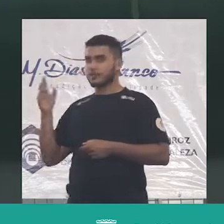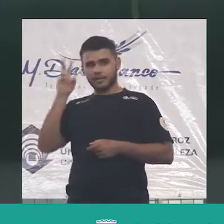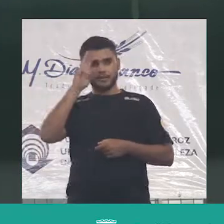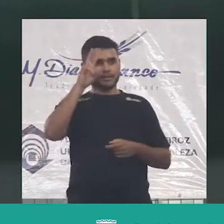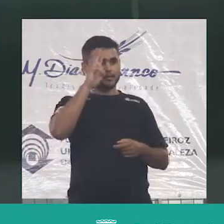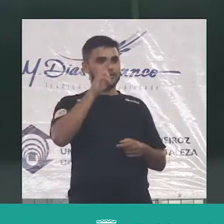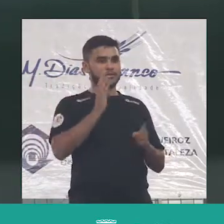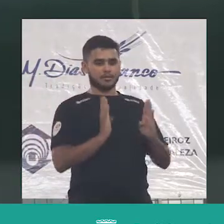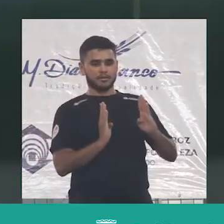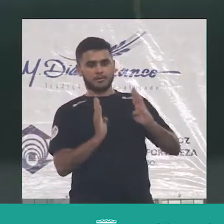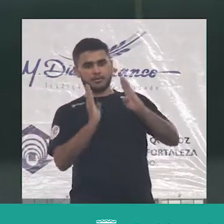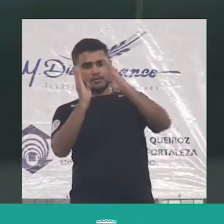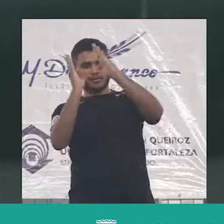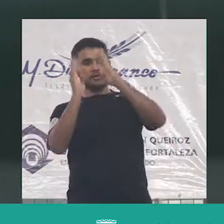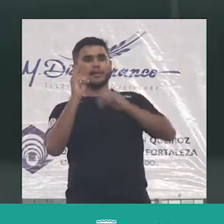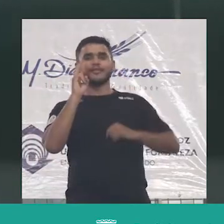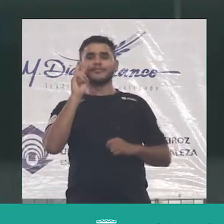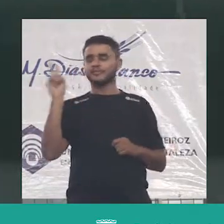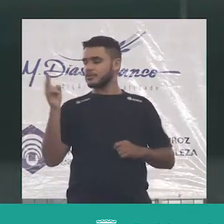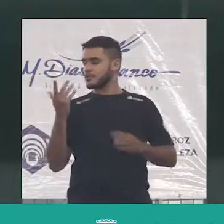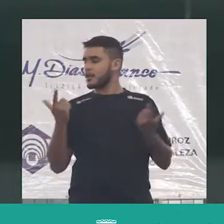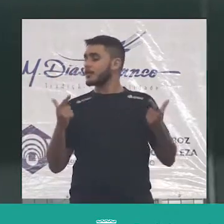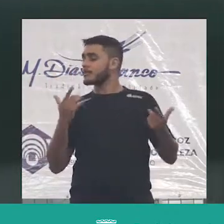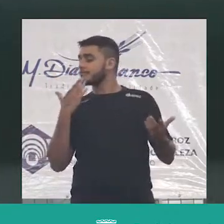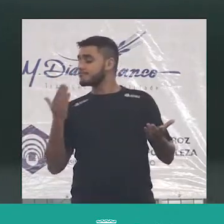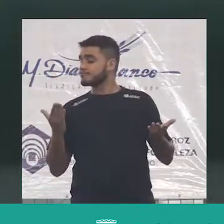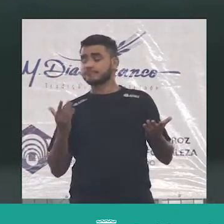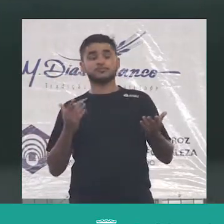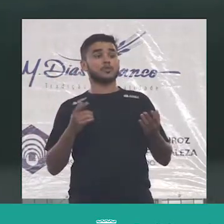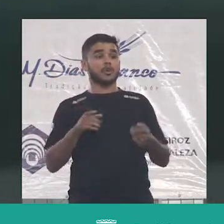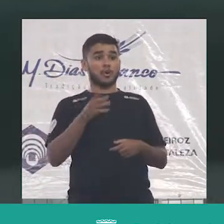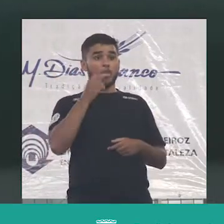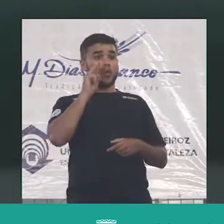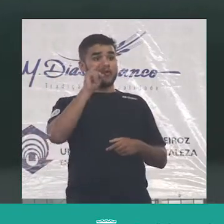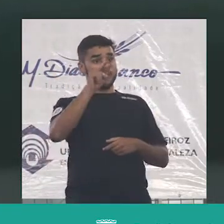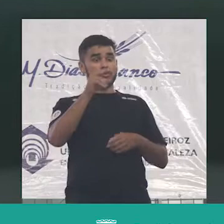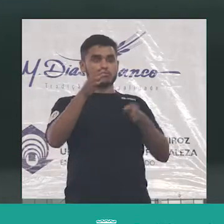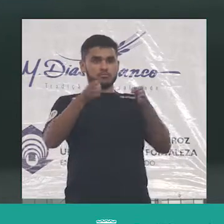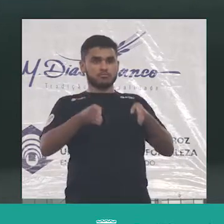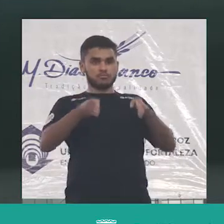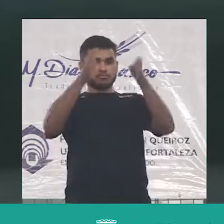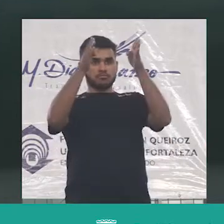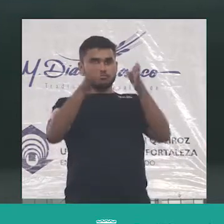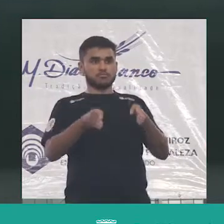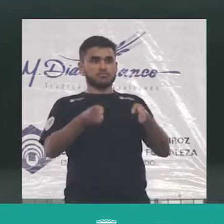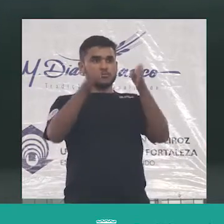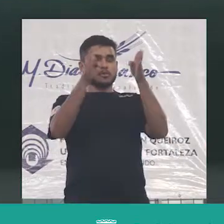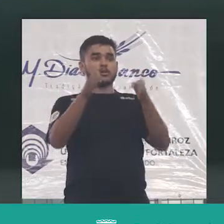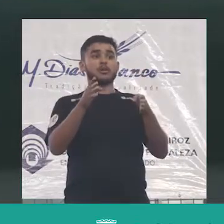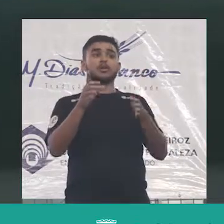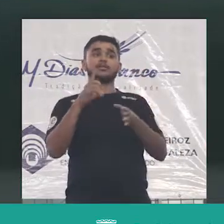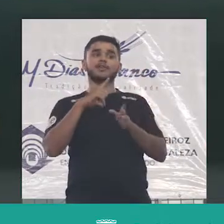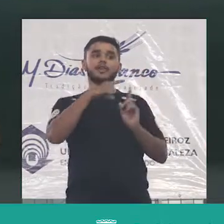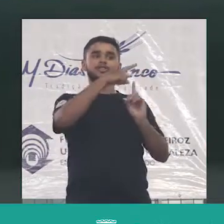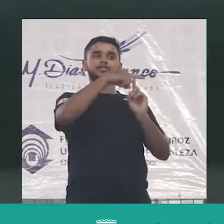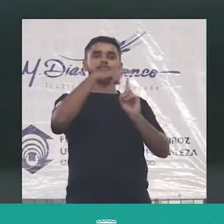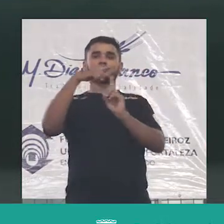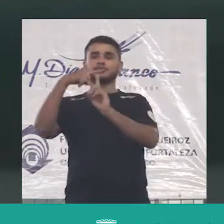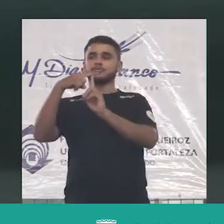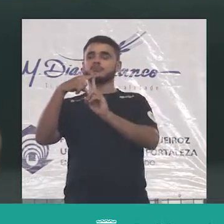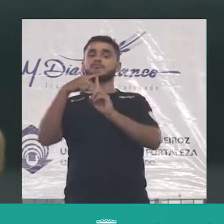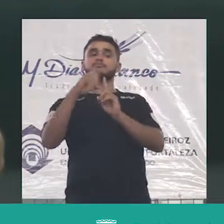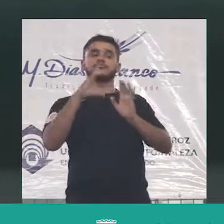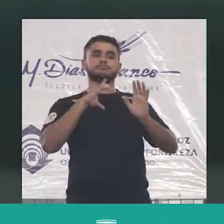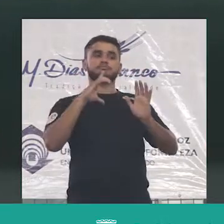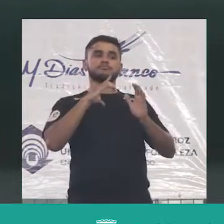Pisa, lá na Itália. Então, se eu olhar para essas laterais, eu vou ter duas classificações que eu